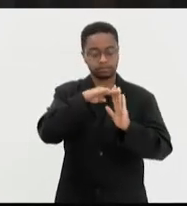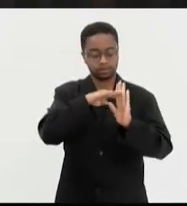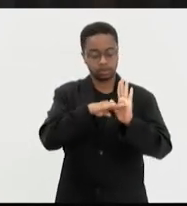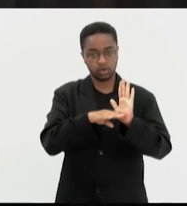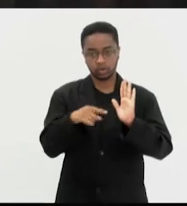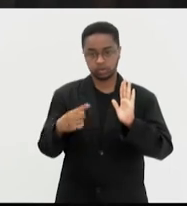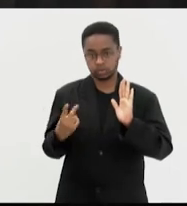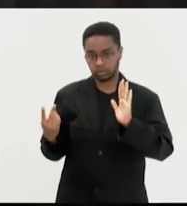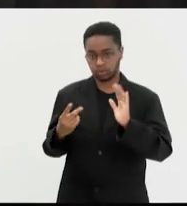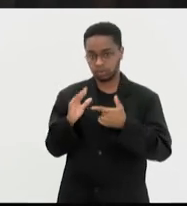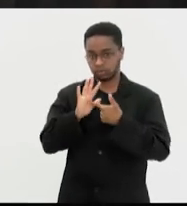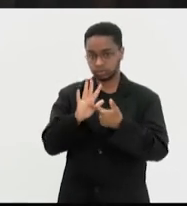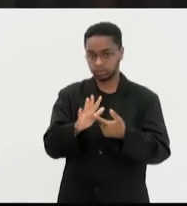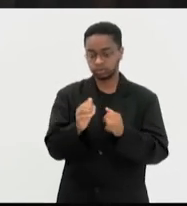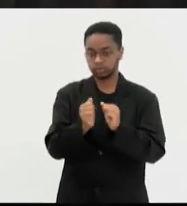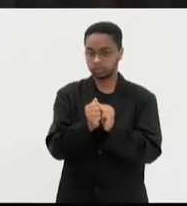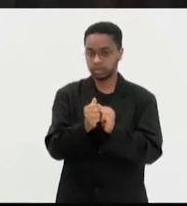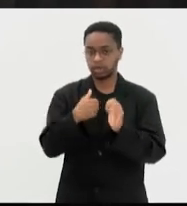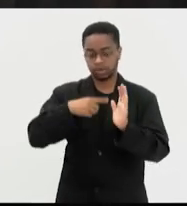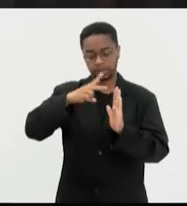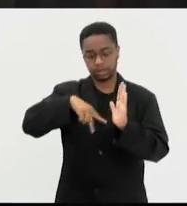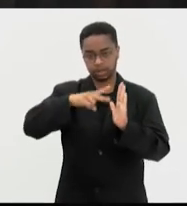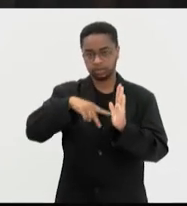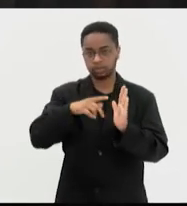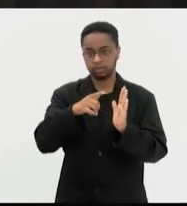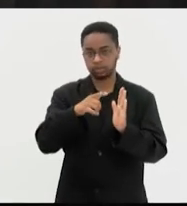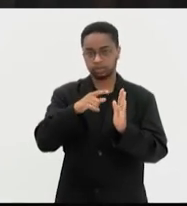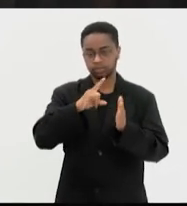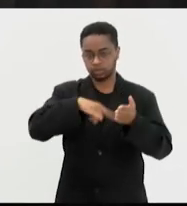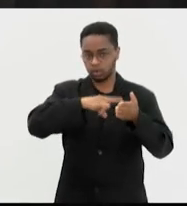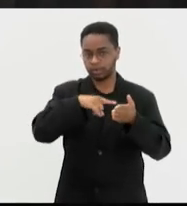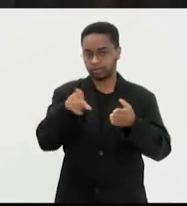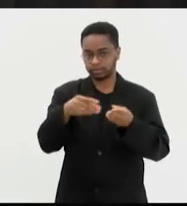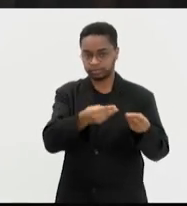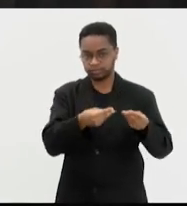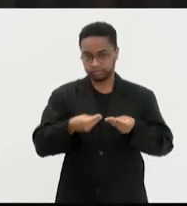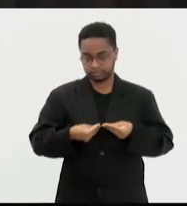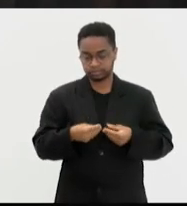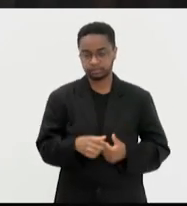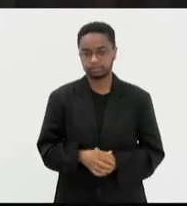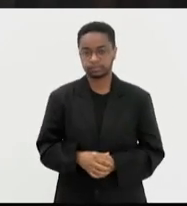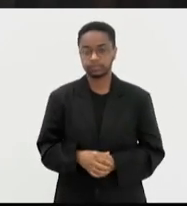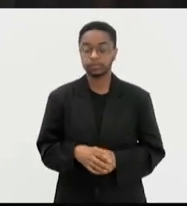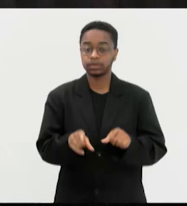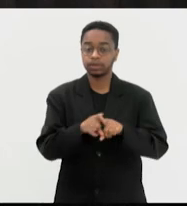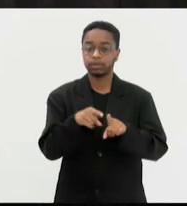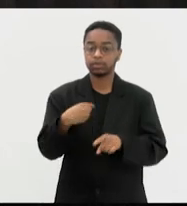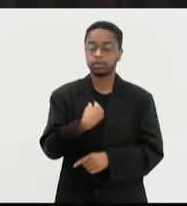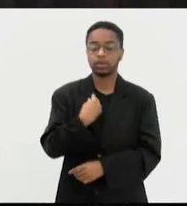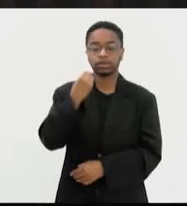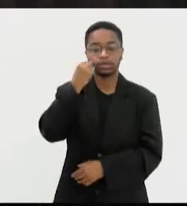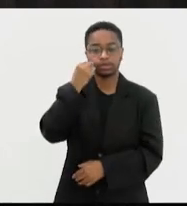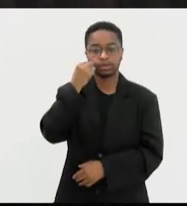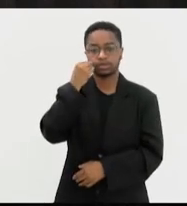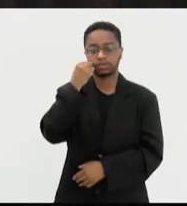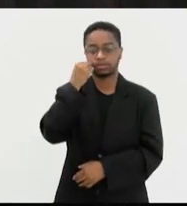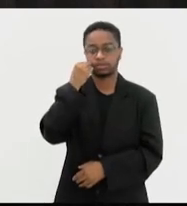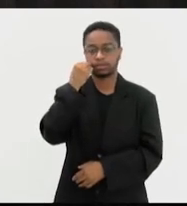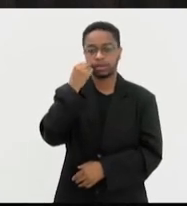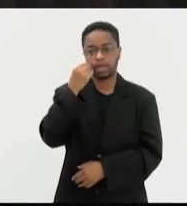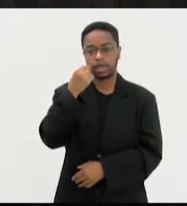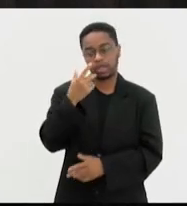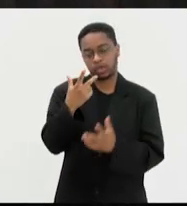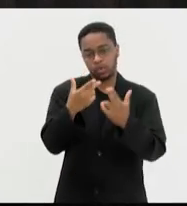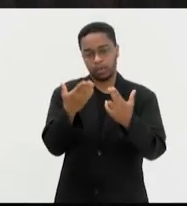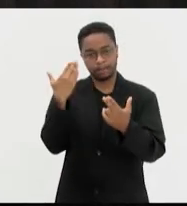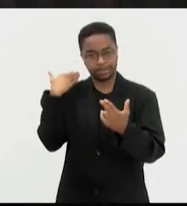juntos vou fazer a leitura de desse documento aqui que vossa excelência me encaminhou e vamos tentar buscar eu acho que como da vez